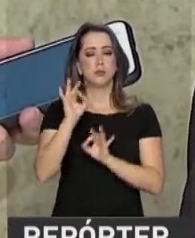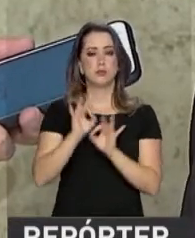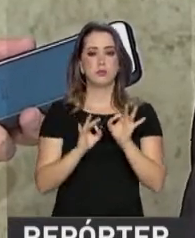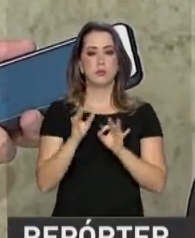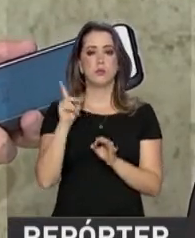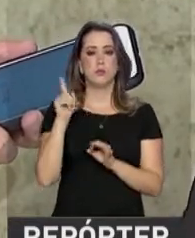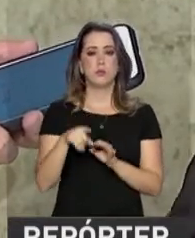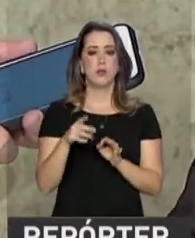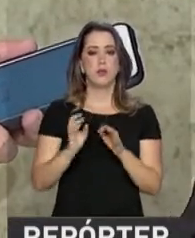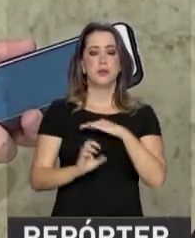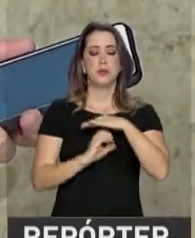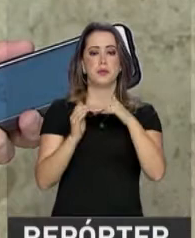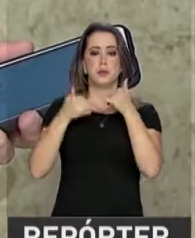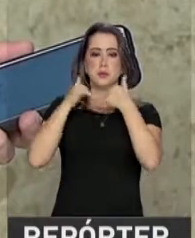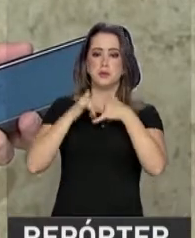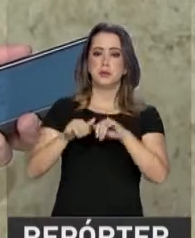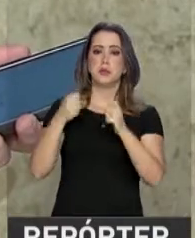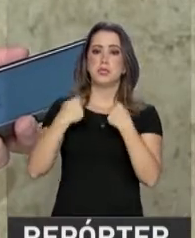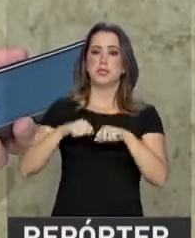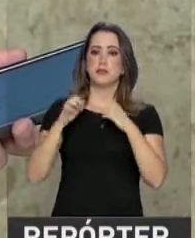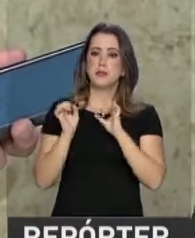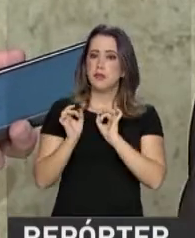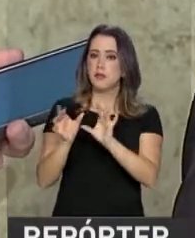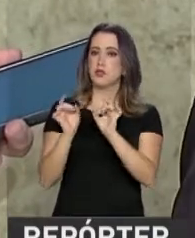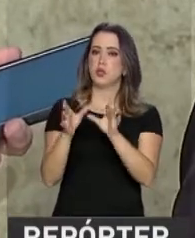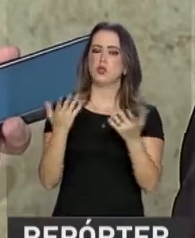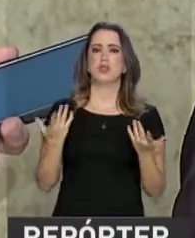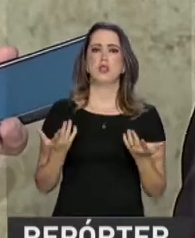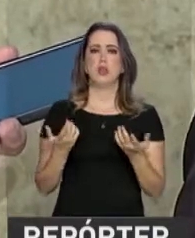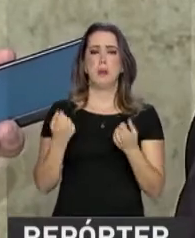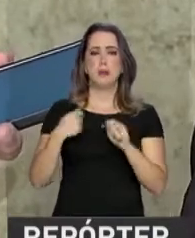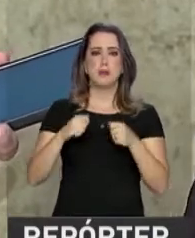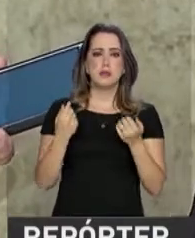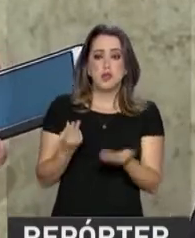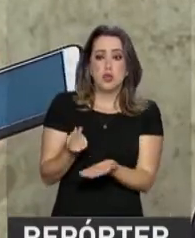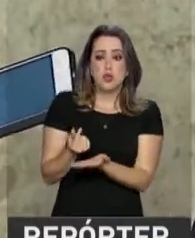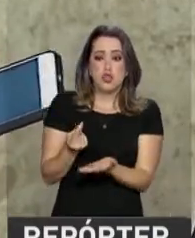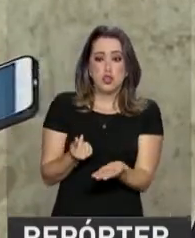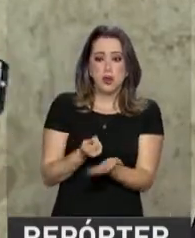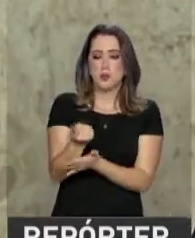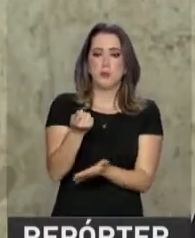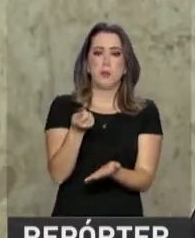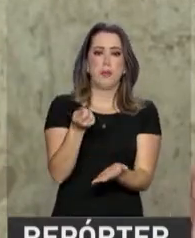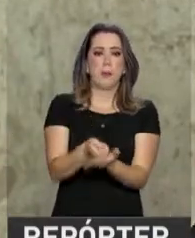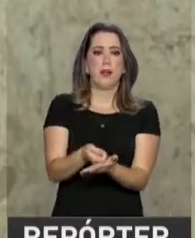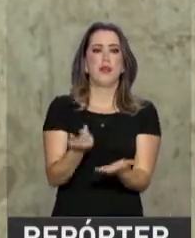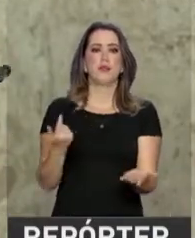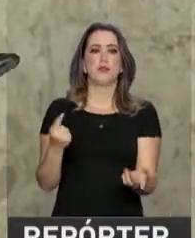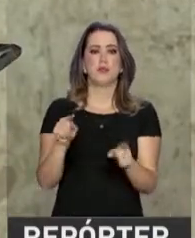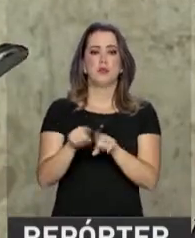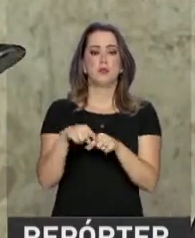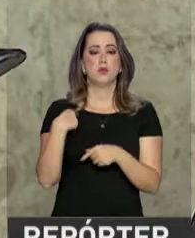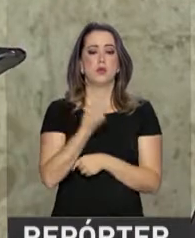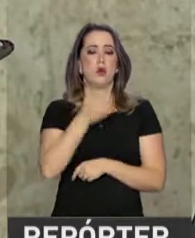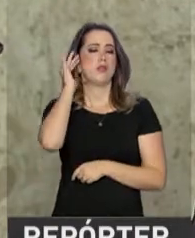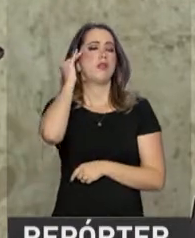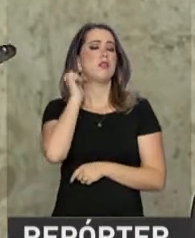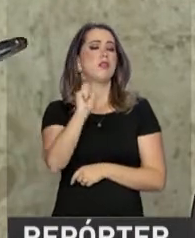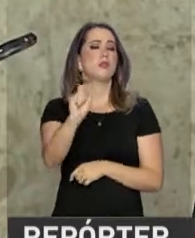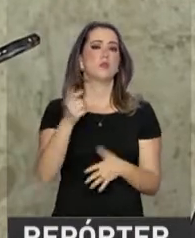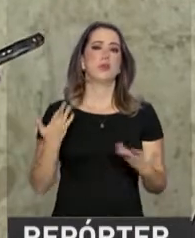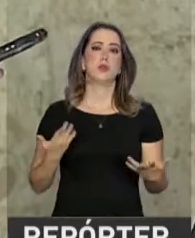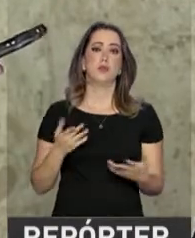repito, a Eletrobras ela tem que ser capitalizada. A Eletrobras tem que ser capitalizada. O que é que nós entendemos? Que